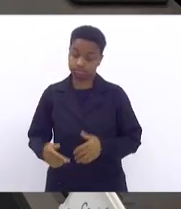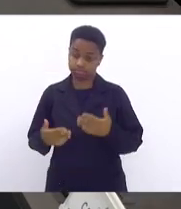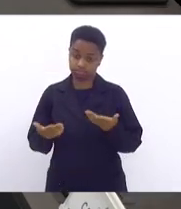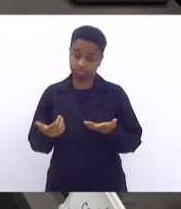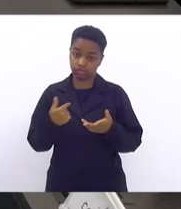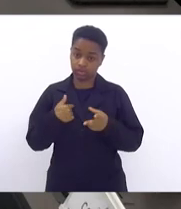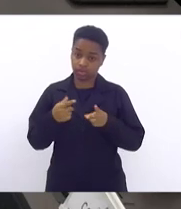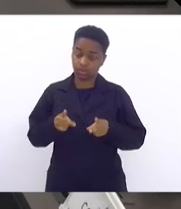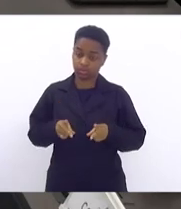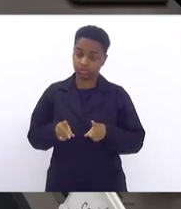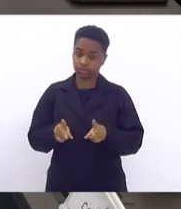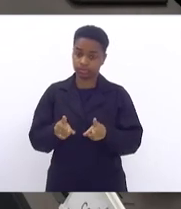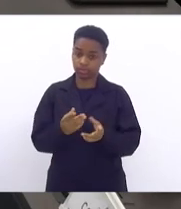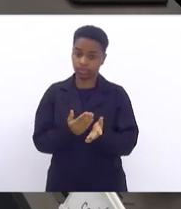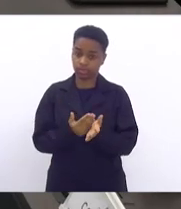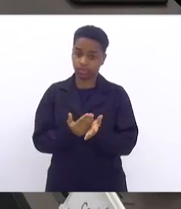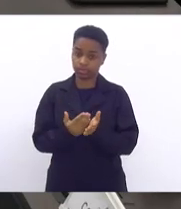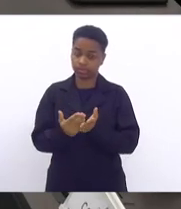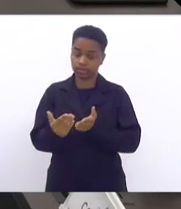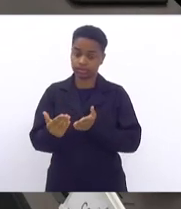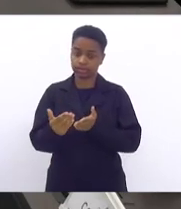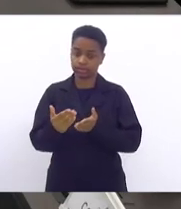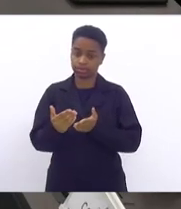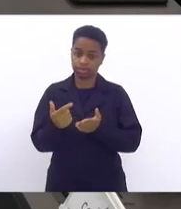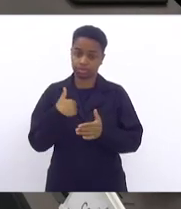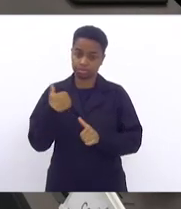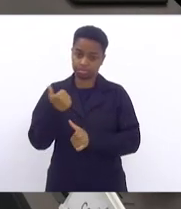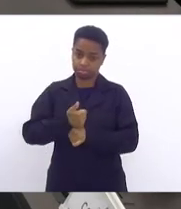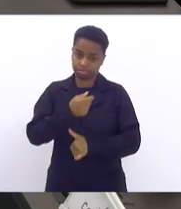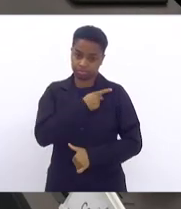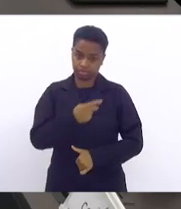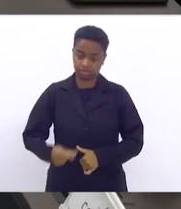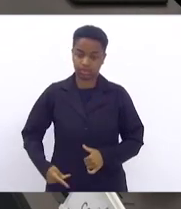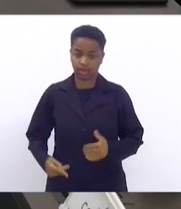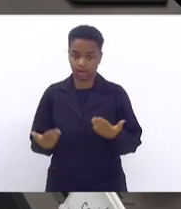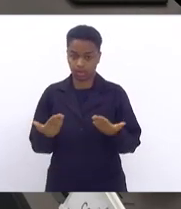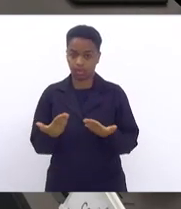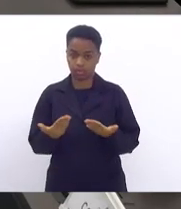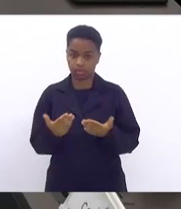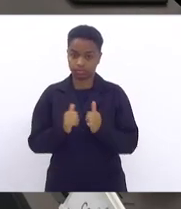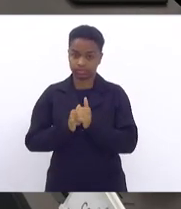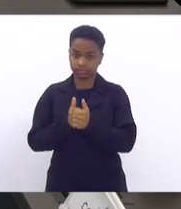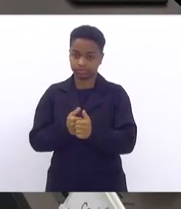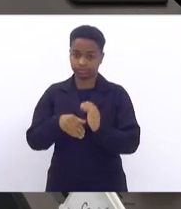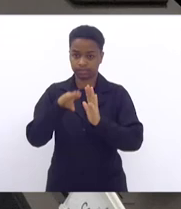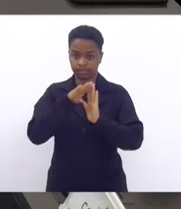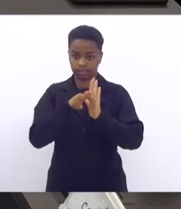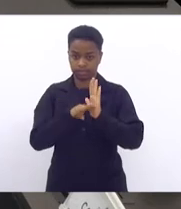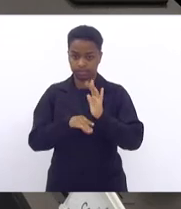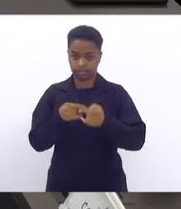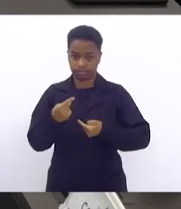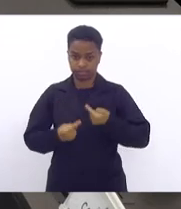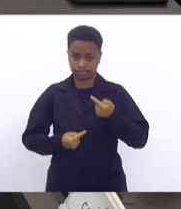conduzir aqui a presidência nesse momento, seguindo a pauta.